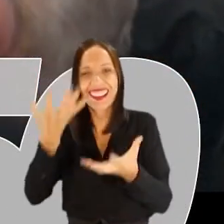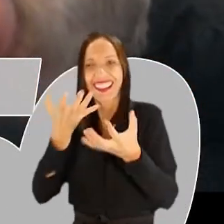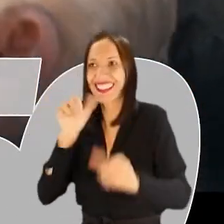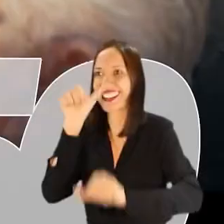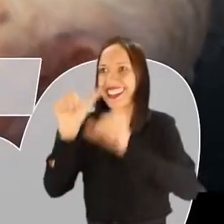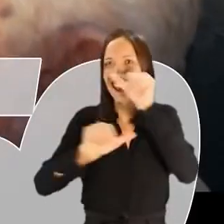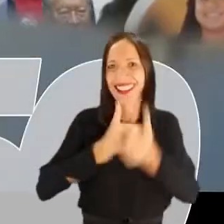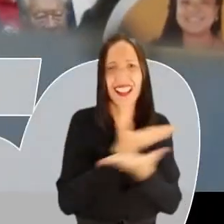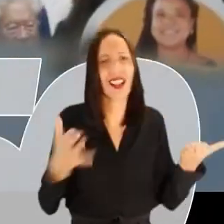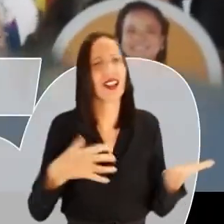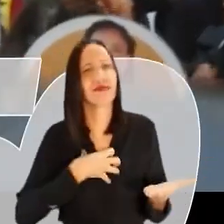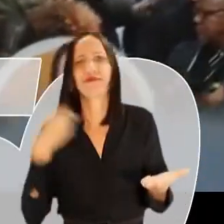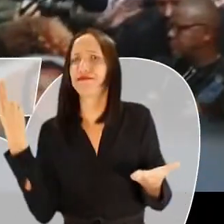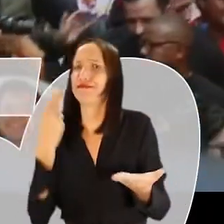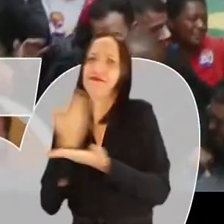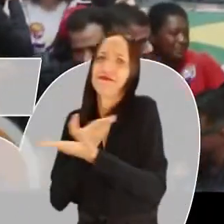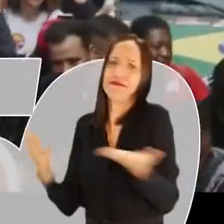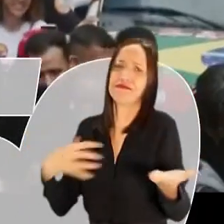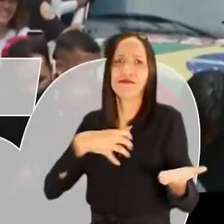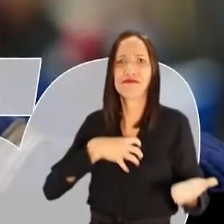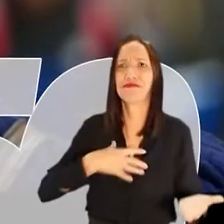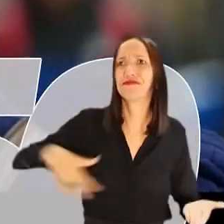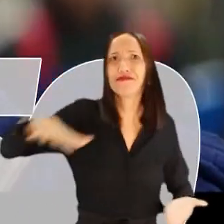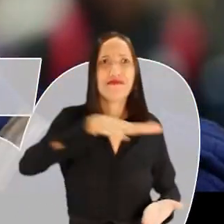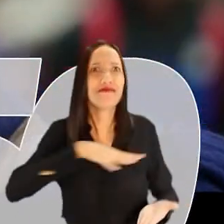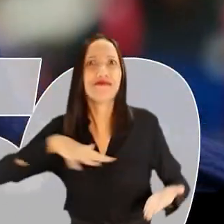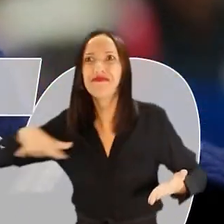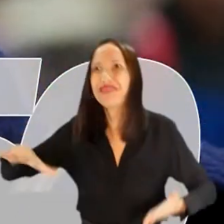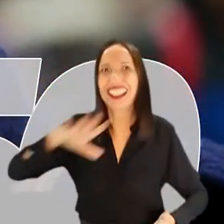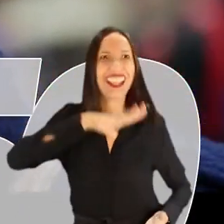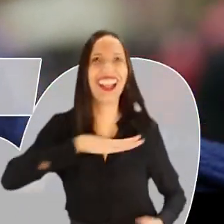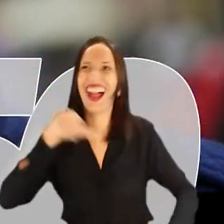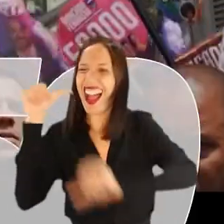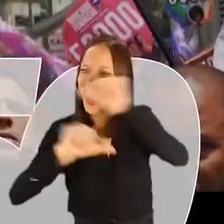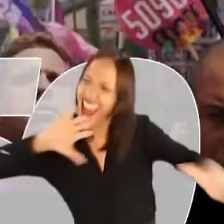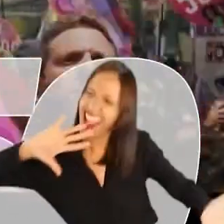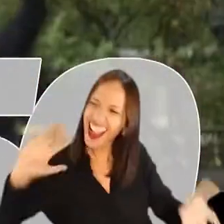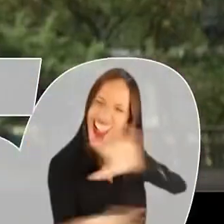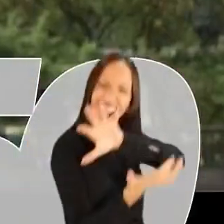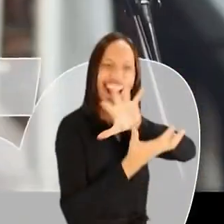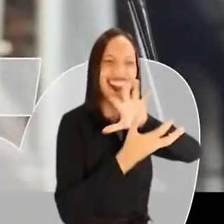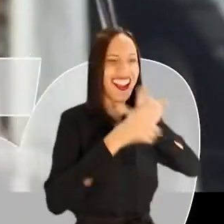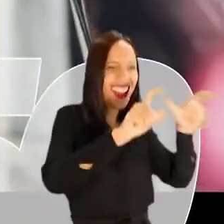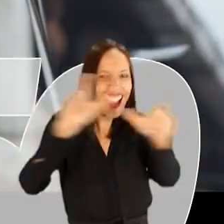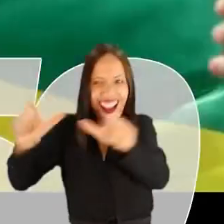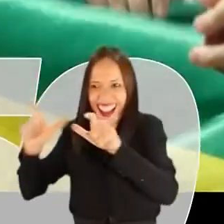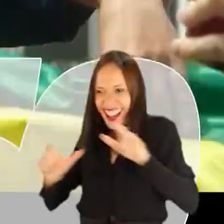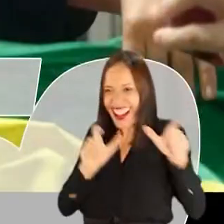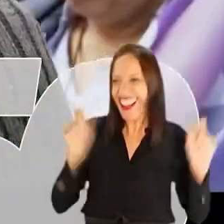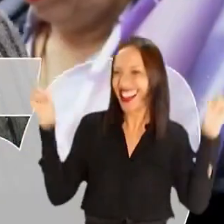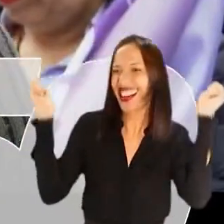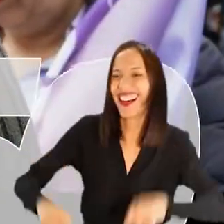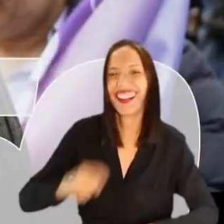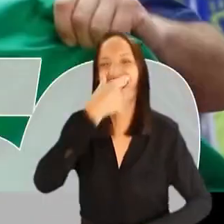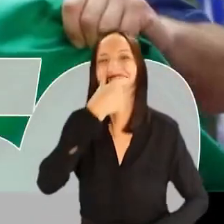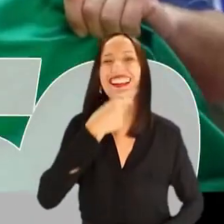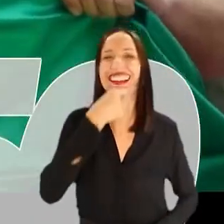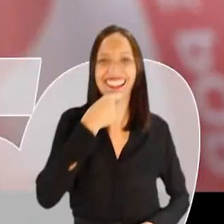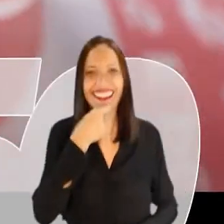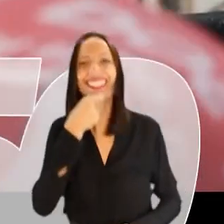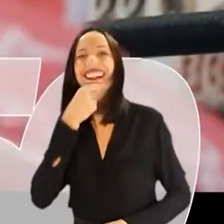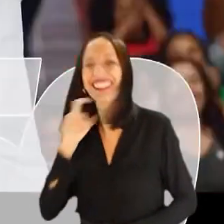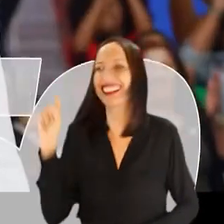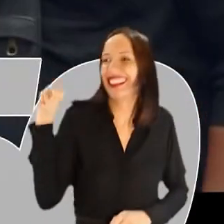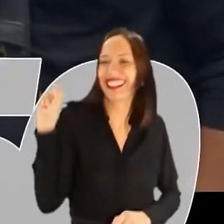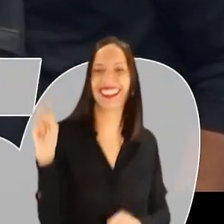luta da população. E São Paulo quer mudança, porque do jeito que está não pode ficar. O clima na cidade é de virada. Em